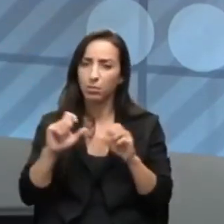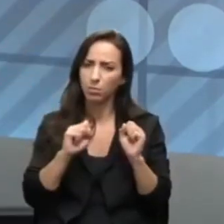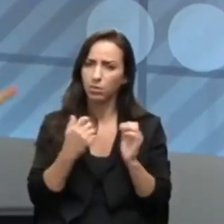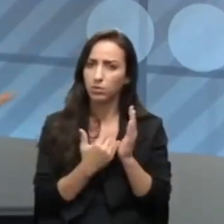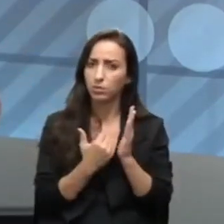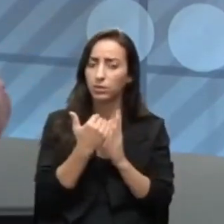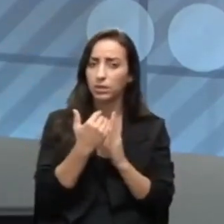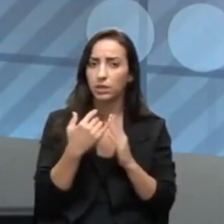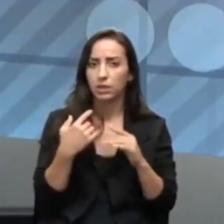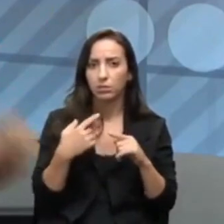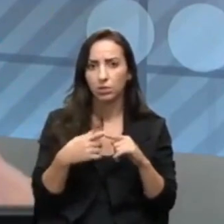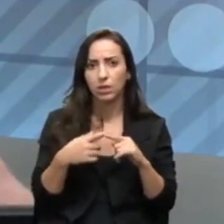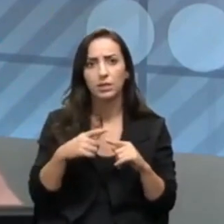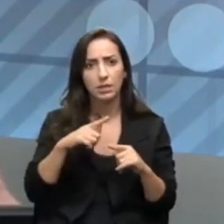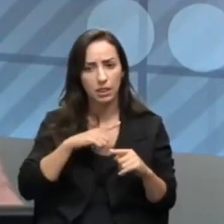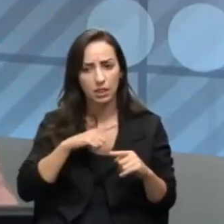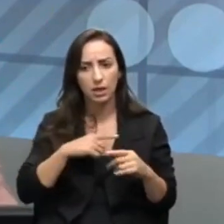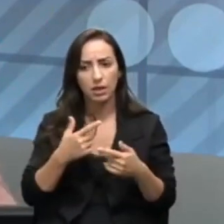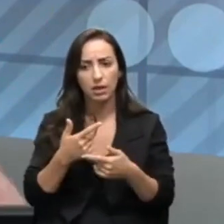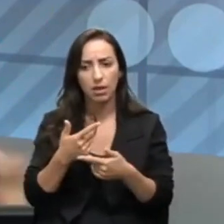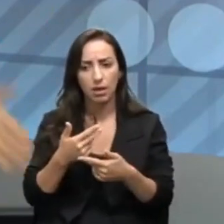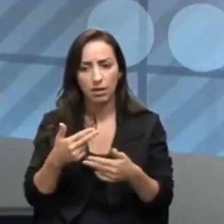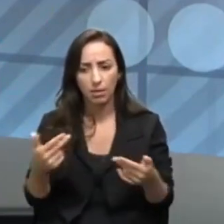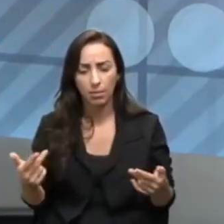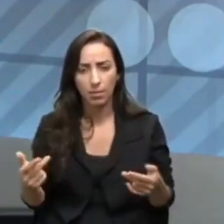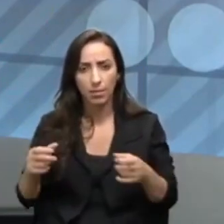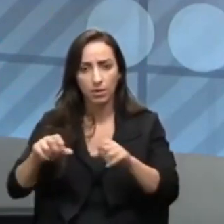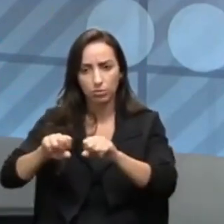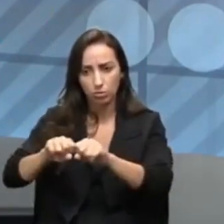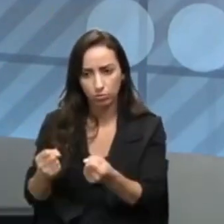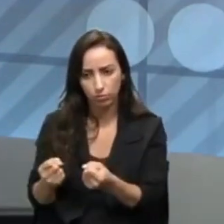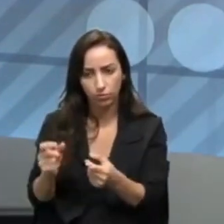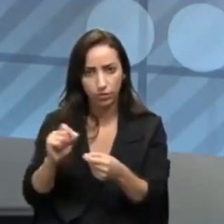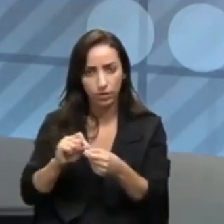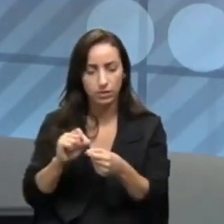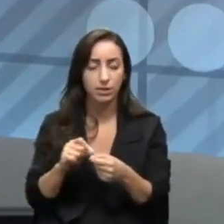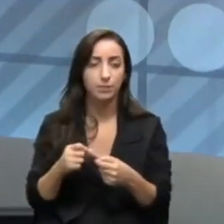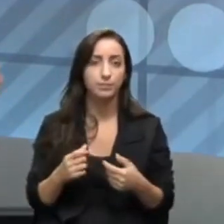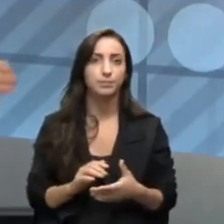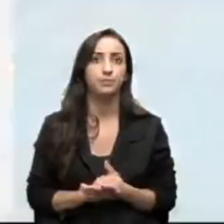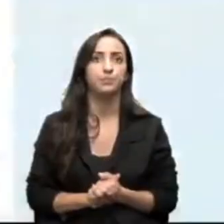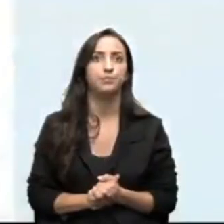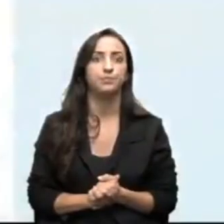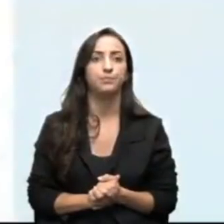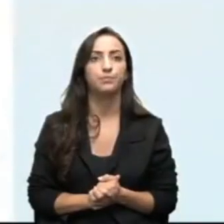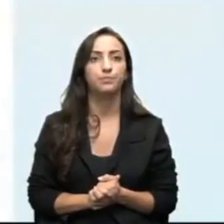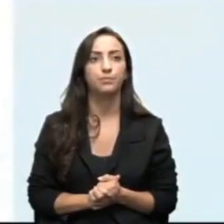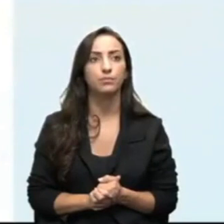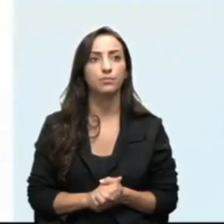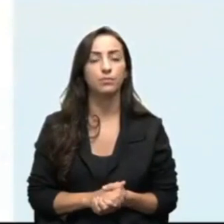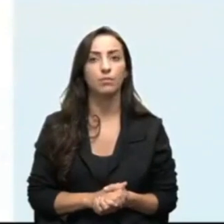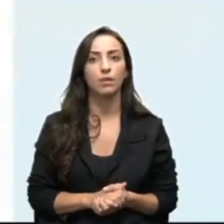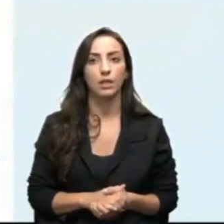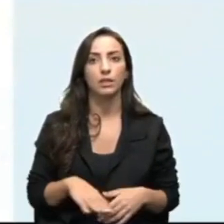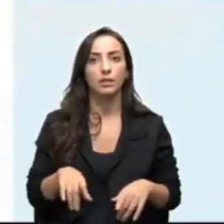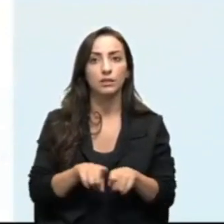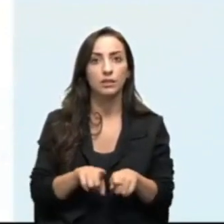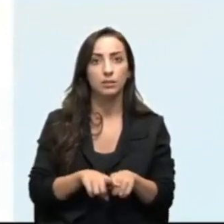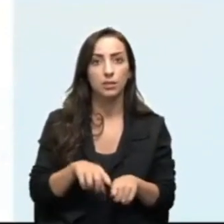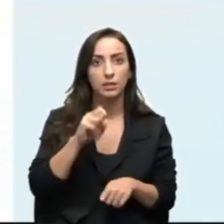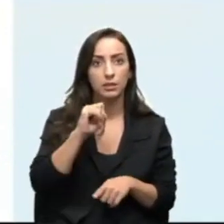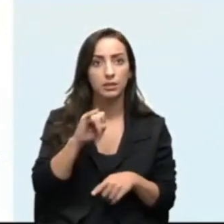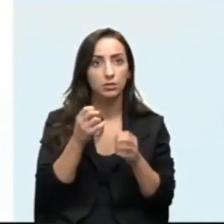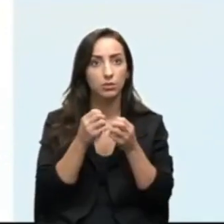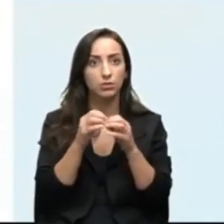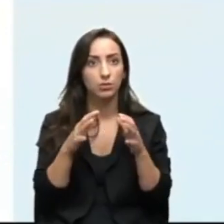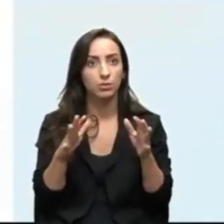porque eles têm equipamentos de dobra. Então, a gente tem que verificar se, também, outra coisa, se o vibrador